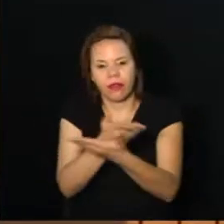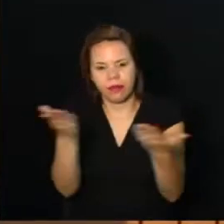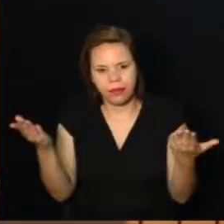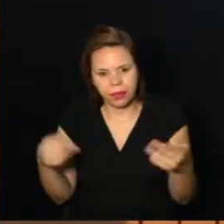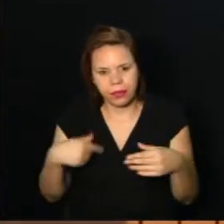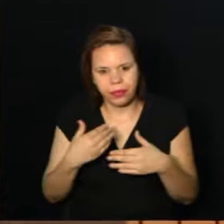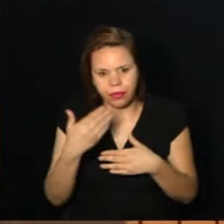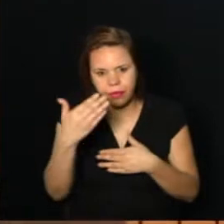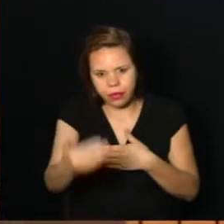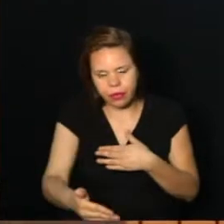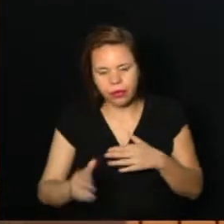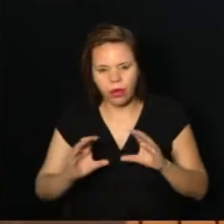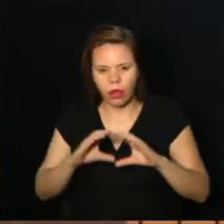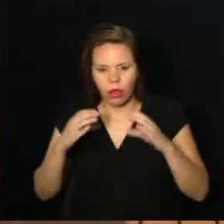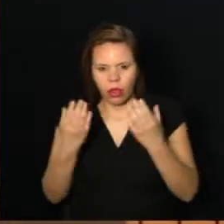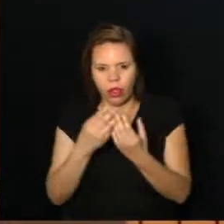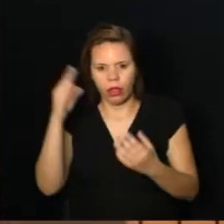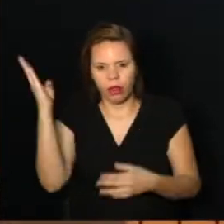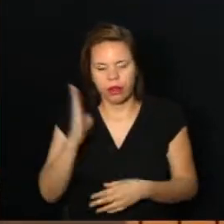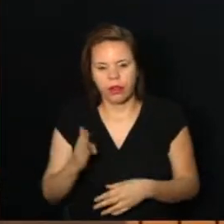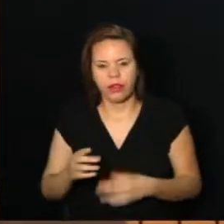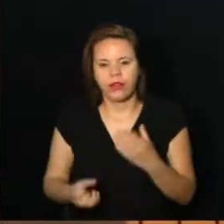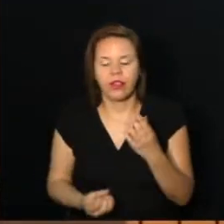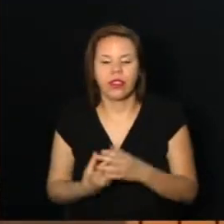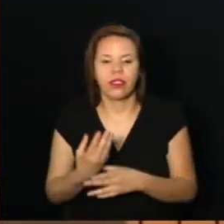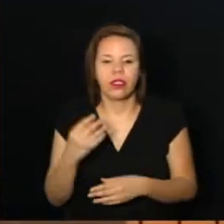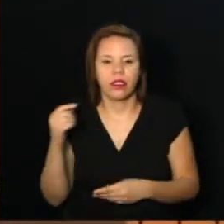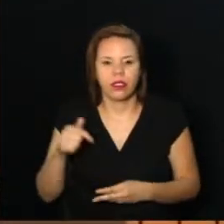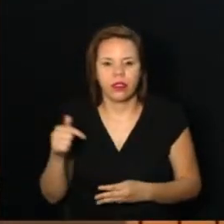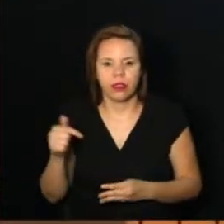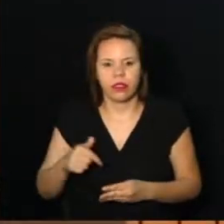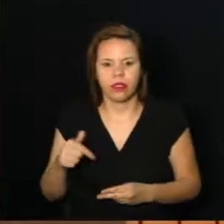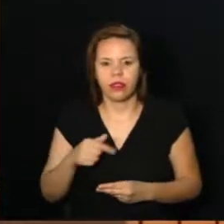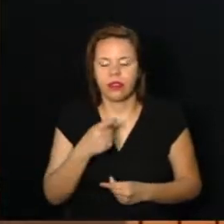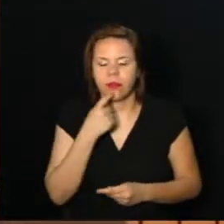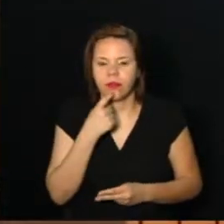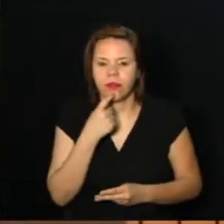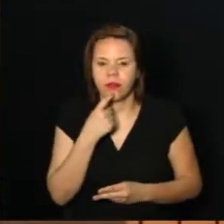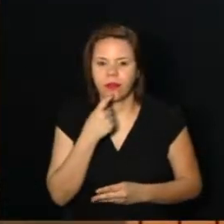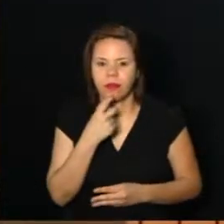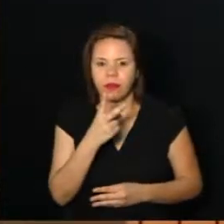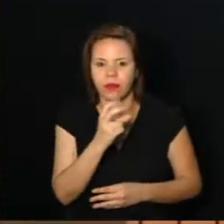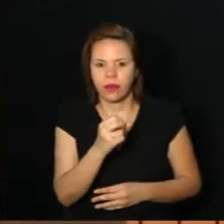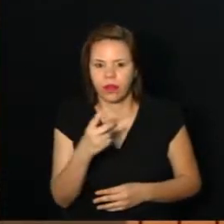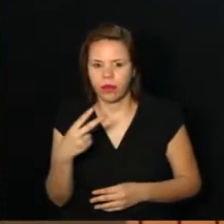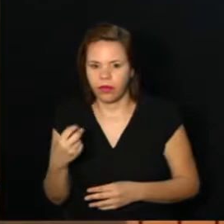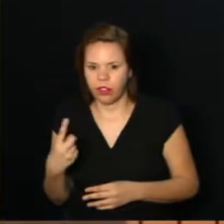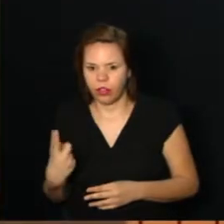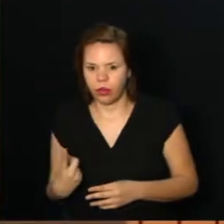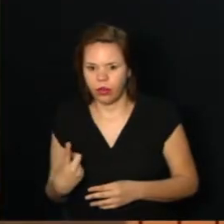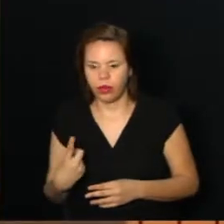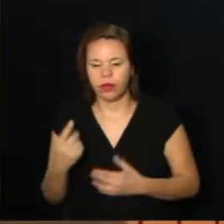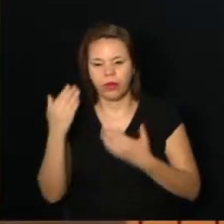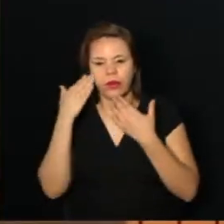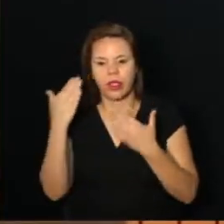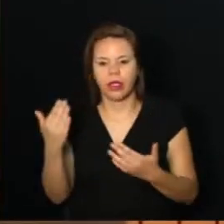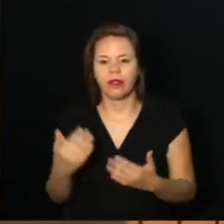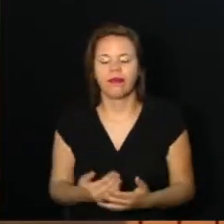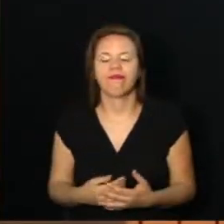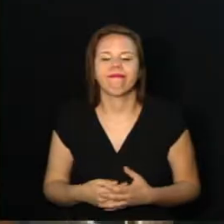para o próximo Congresso Brasileiro, que vai acontecer aqui na cidade de Campinas em 2021. Obrigada.